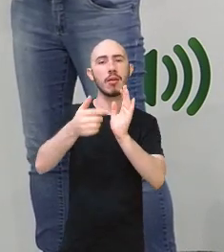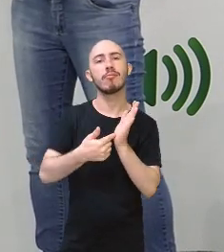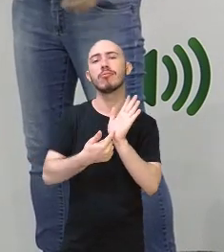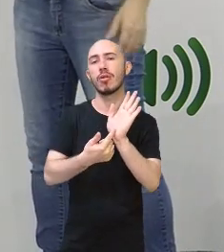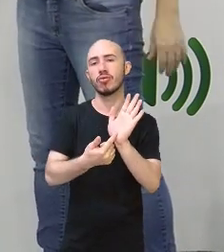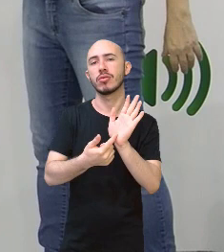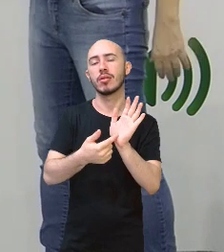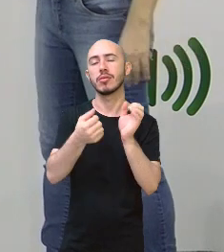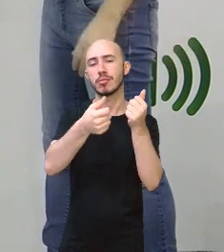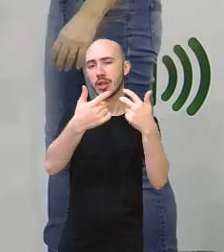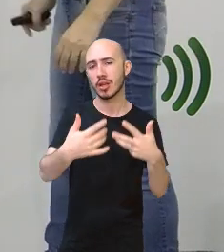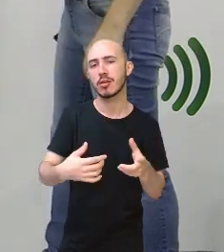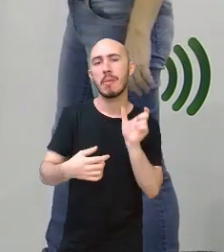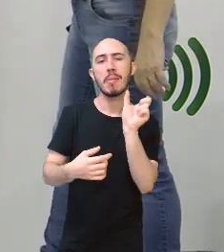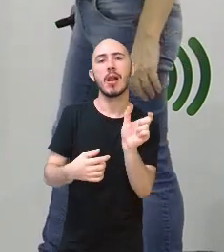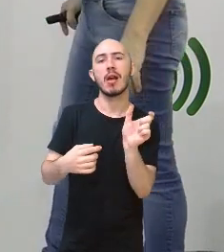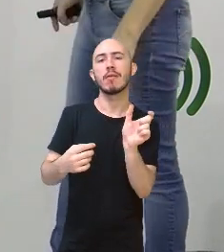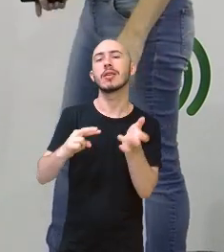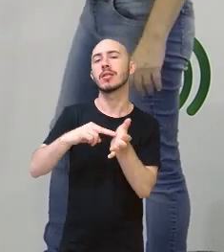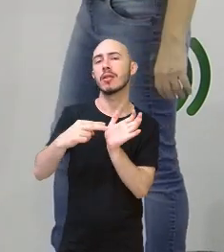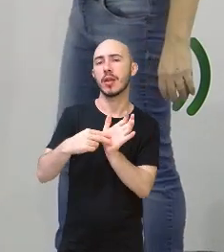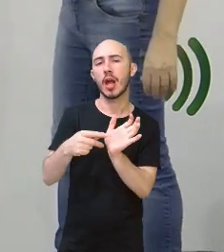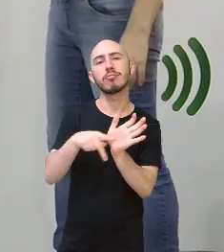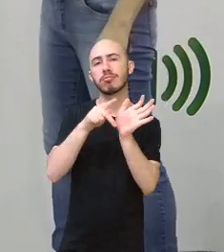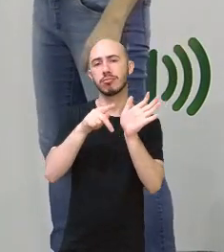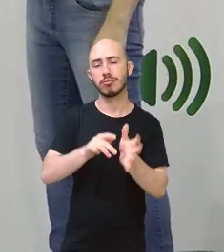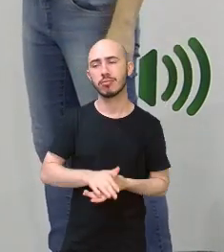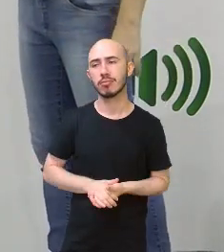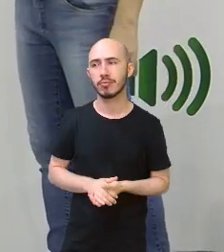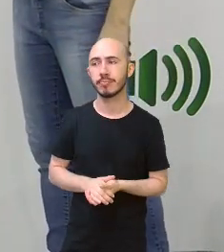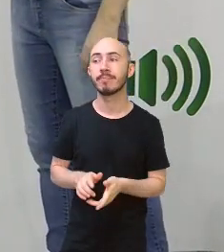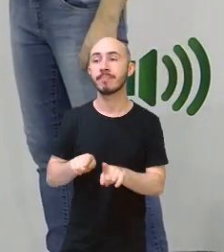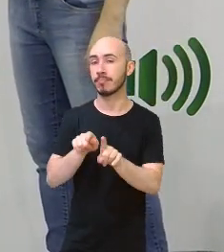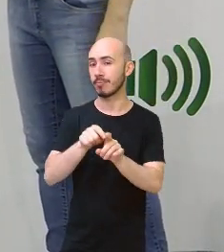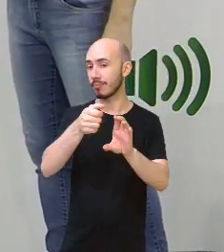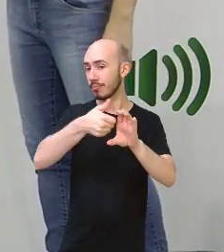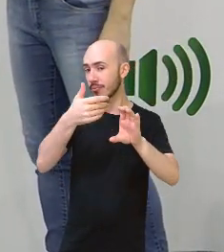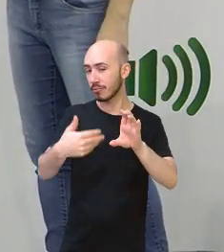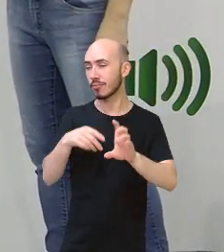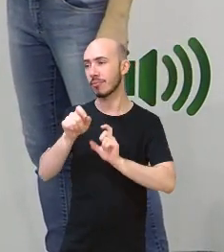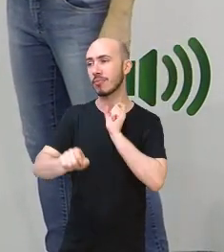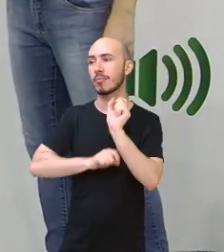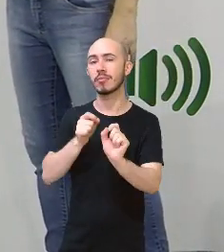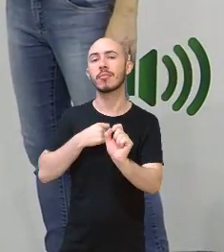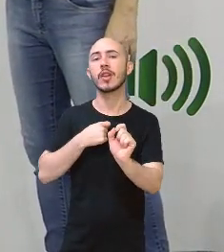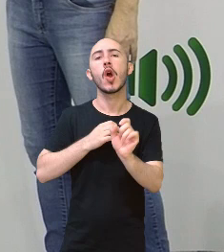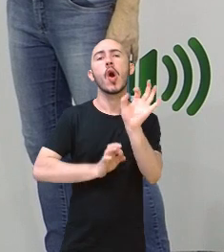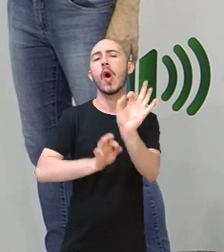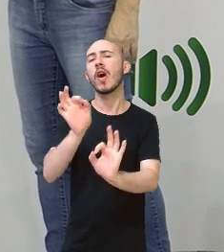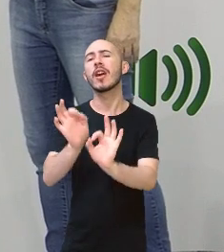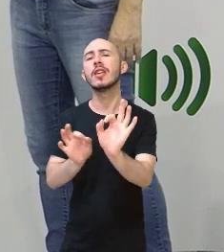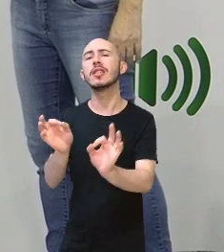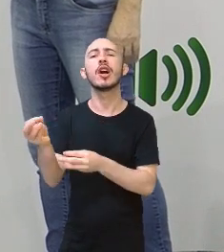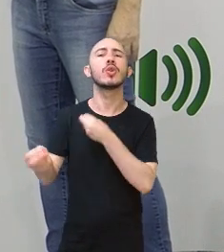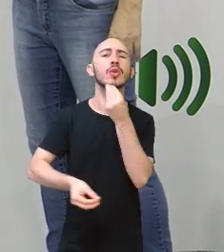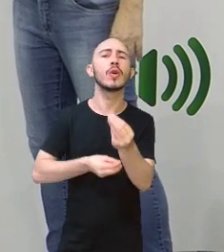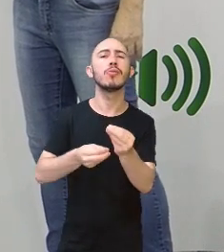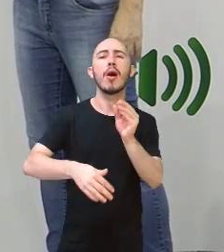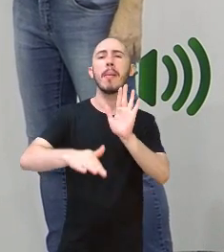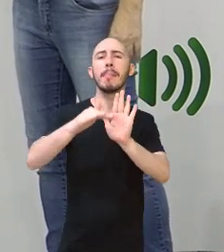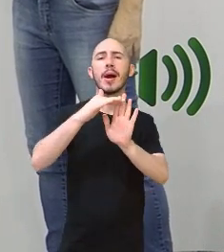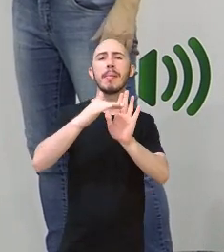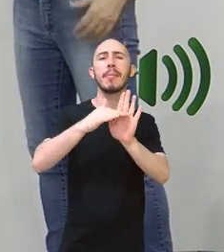relação à língua portuguesa, algumas palavras da língua portuguesa. Olha, outra característica é que ele é organizado de A a